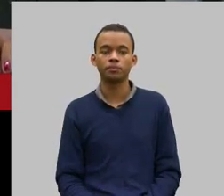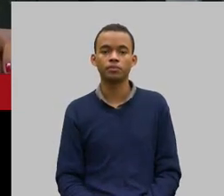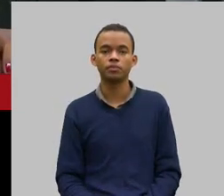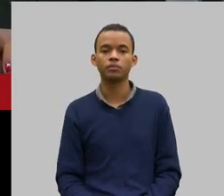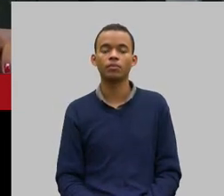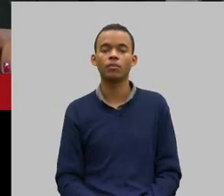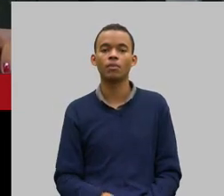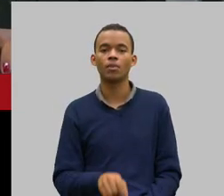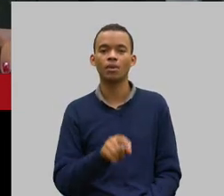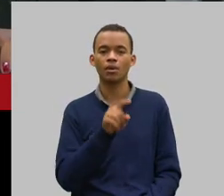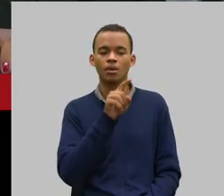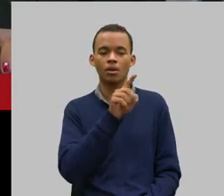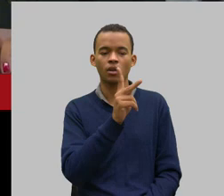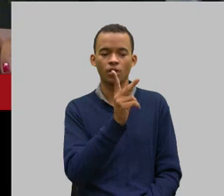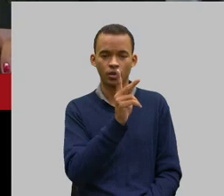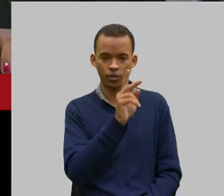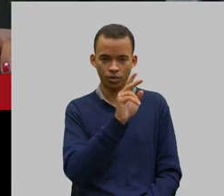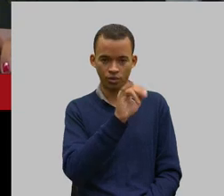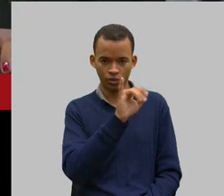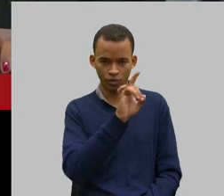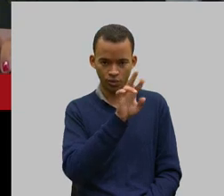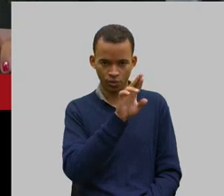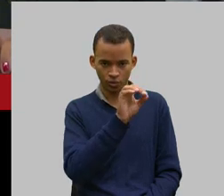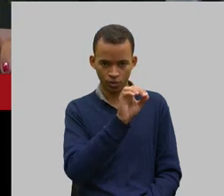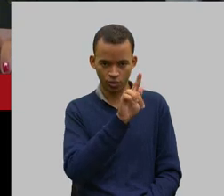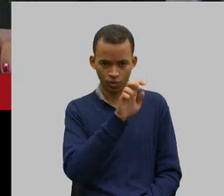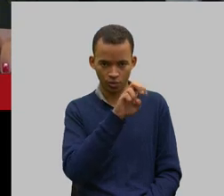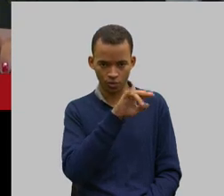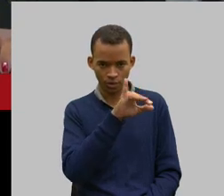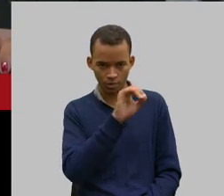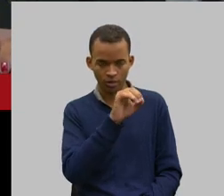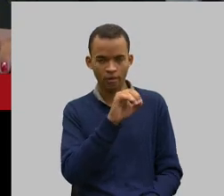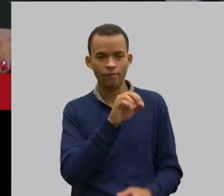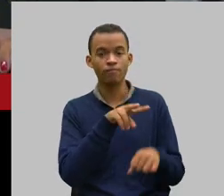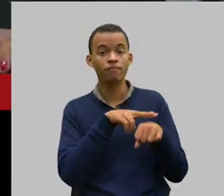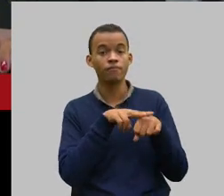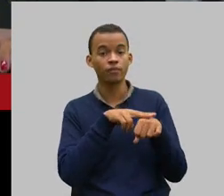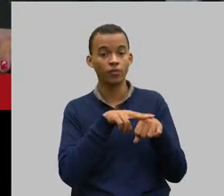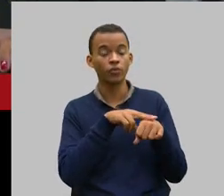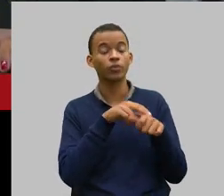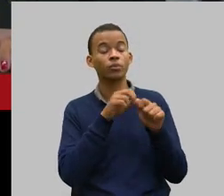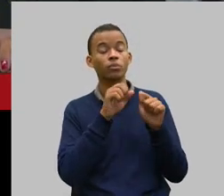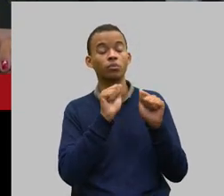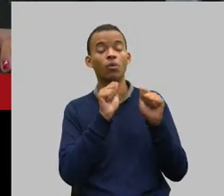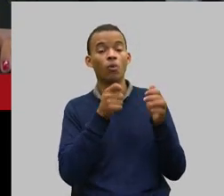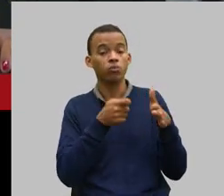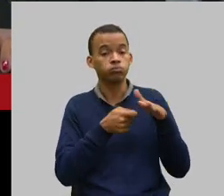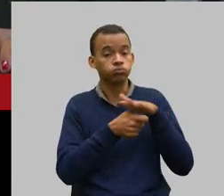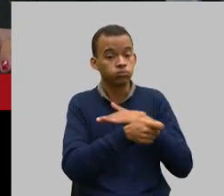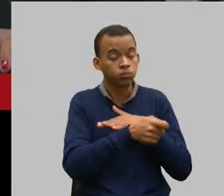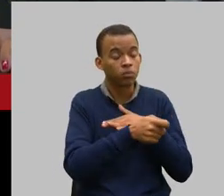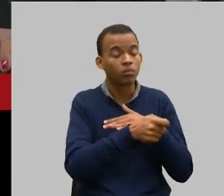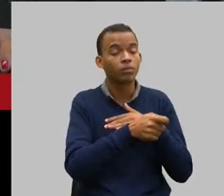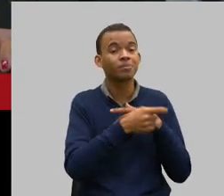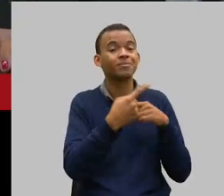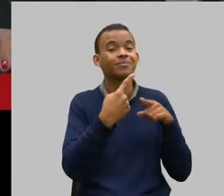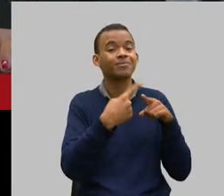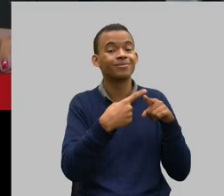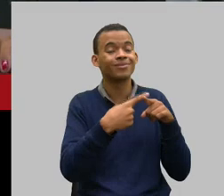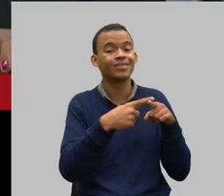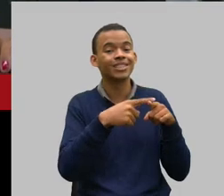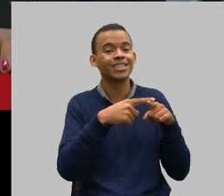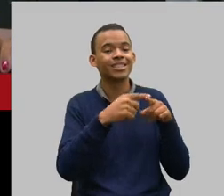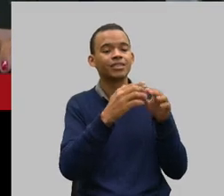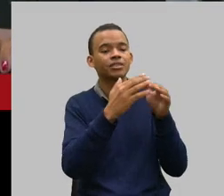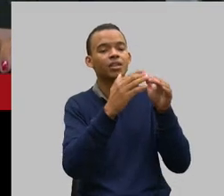Verde eh no Nordeste é porque o porto está próximo né e uma das maiores dificuldades doio